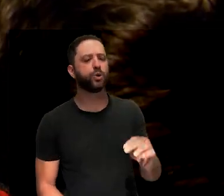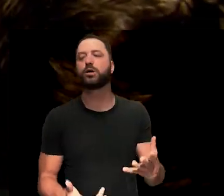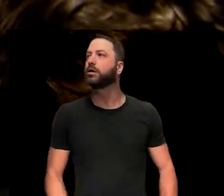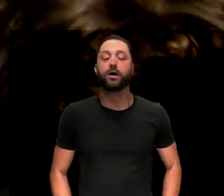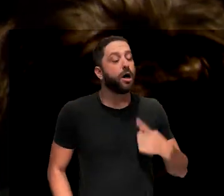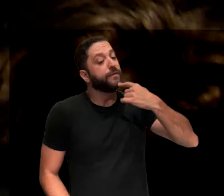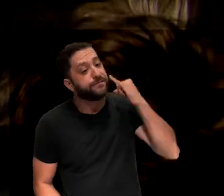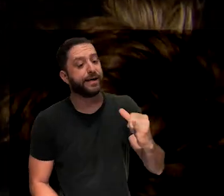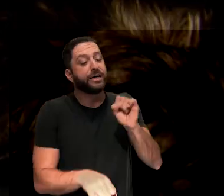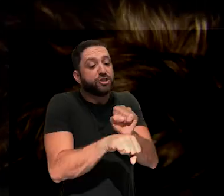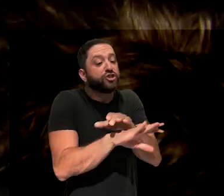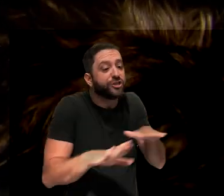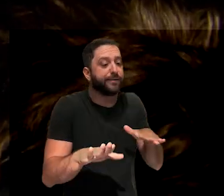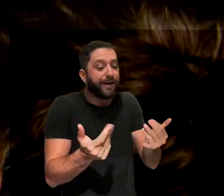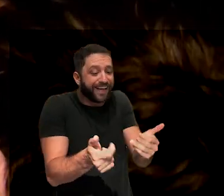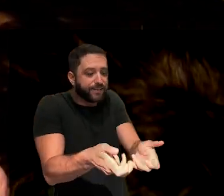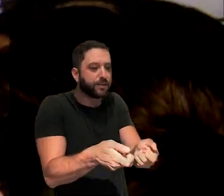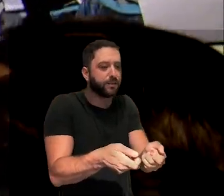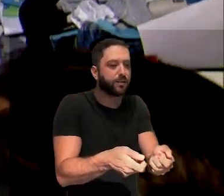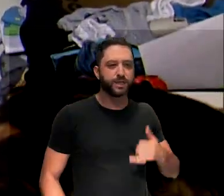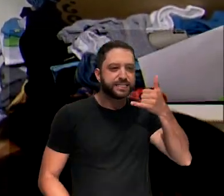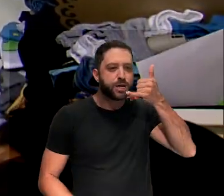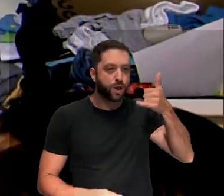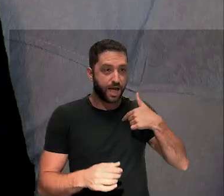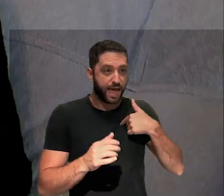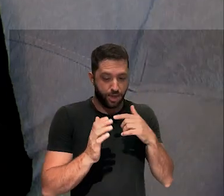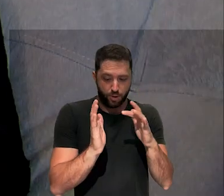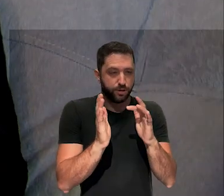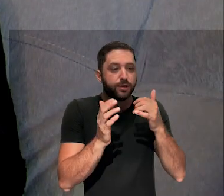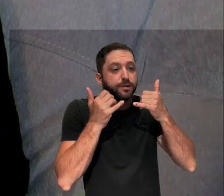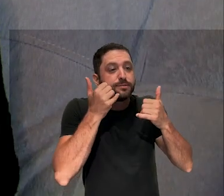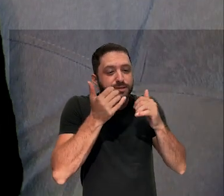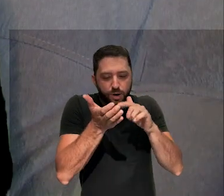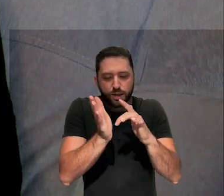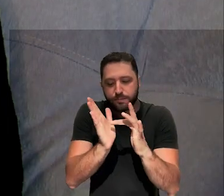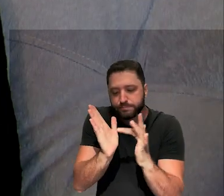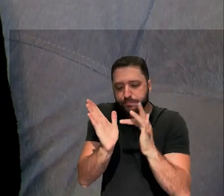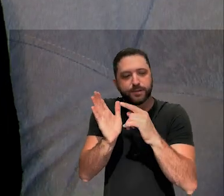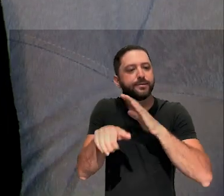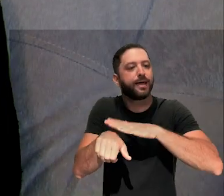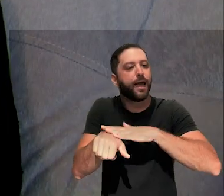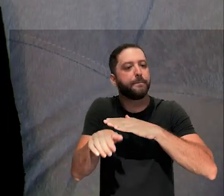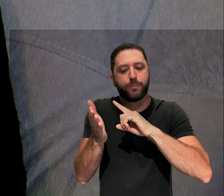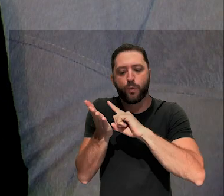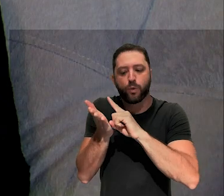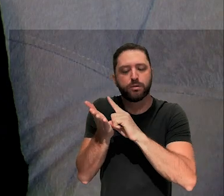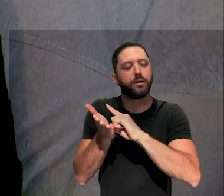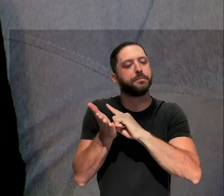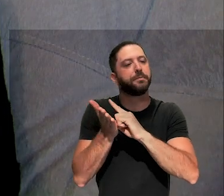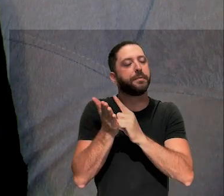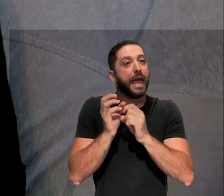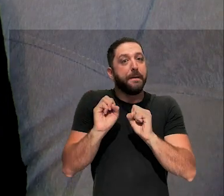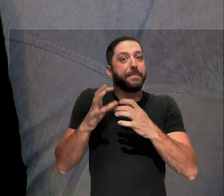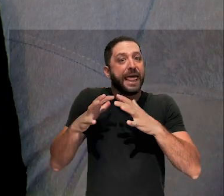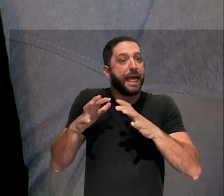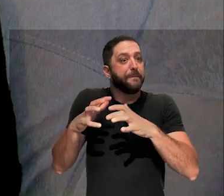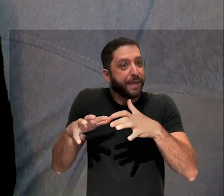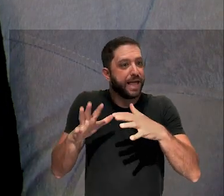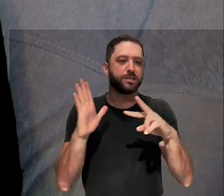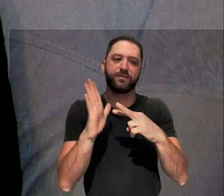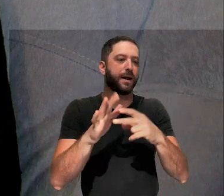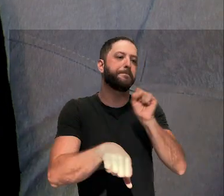Eduardo, eu já não falei. Chega disso. Eu coloco um cronômetro do celular e aí quando ele